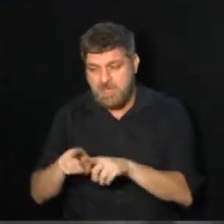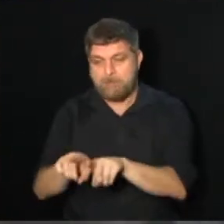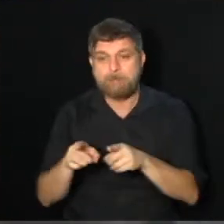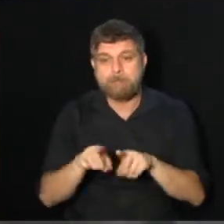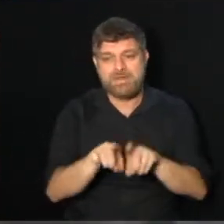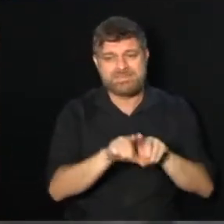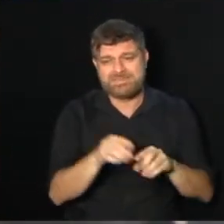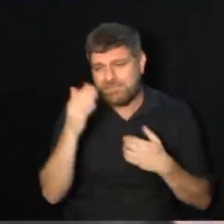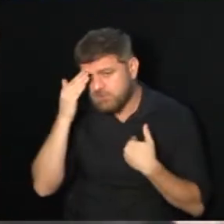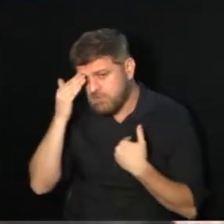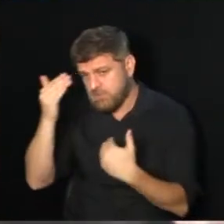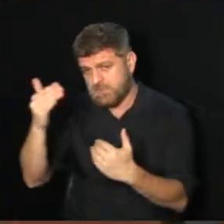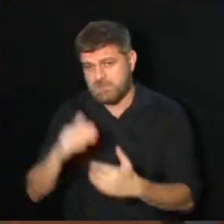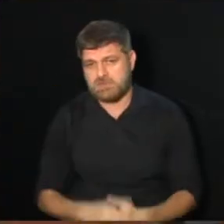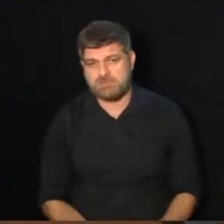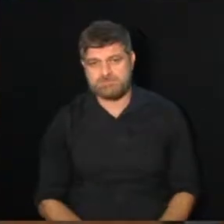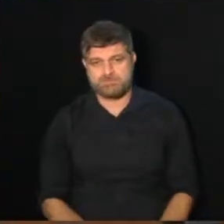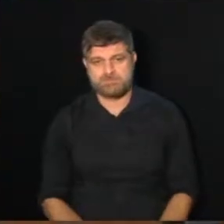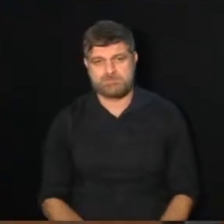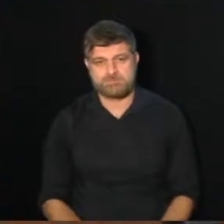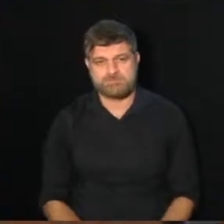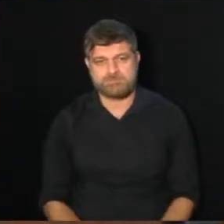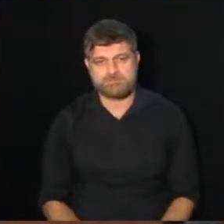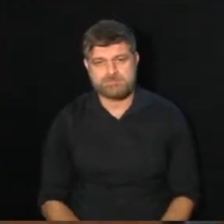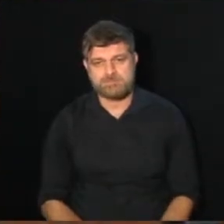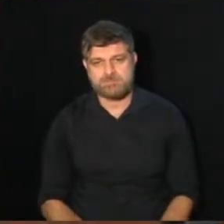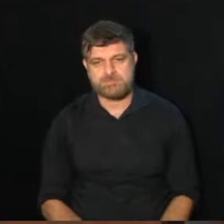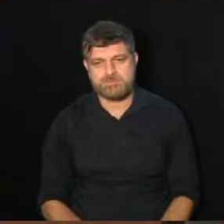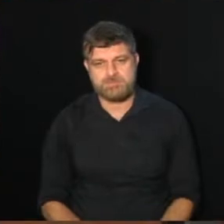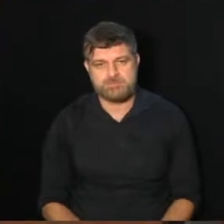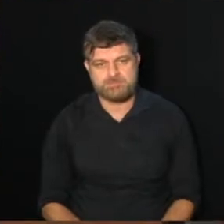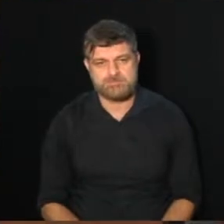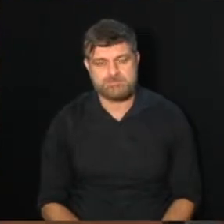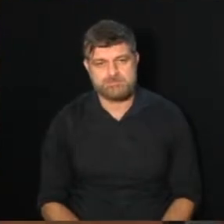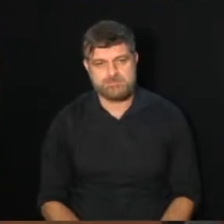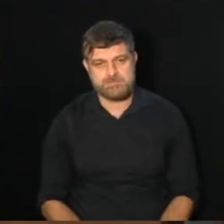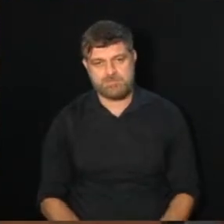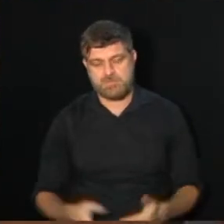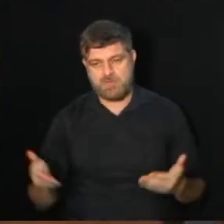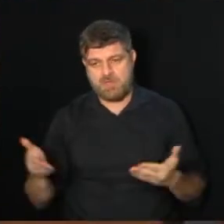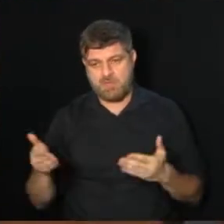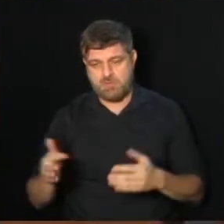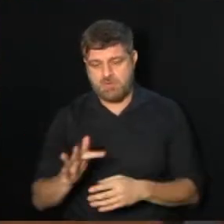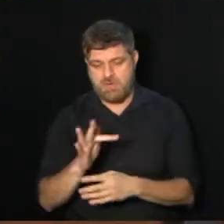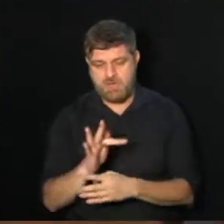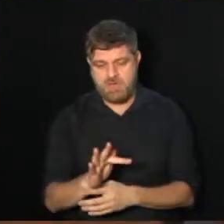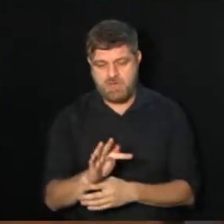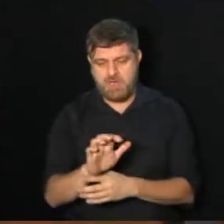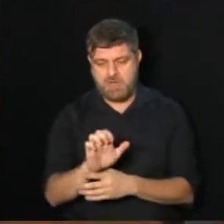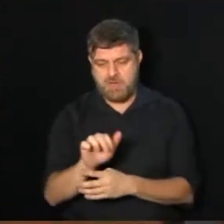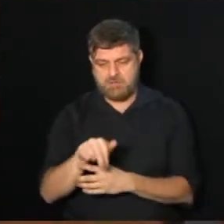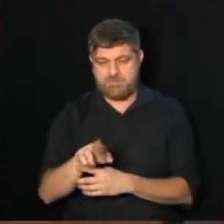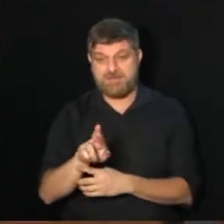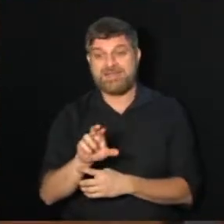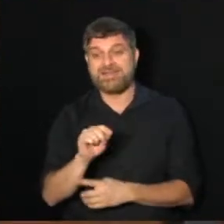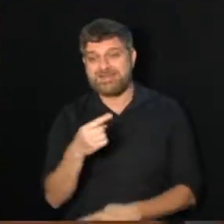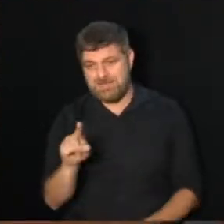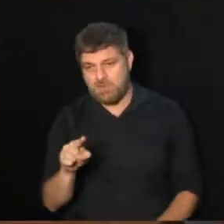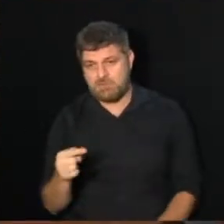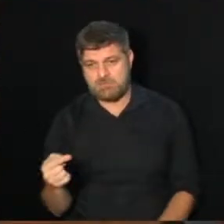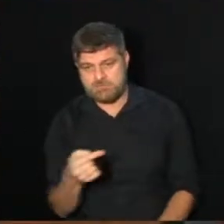obrigada. Obrigado, Flávia Guimarães. Eu passo, então, na sequência, ao doutor Fernão Pompeu de Camargo.